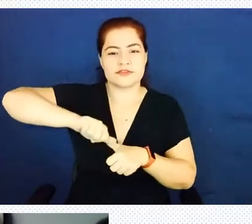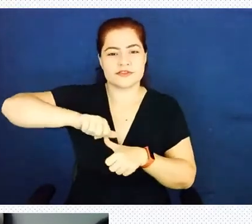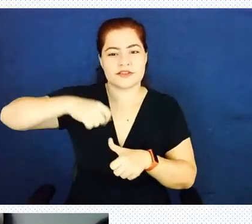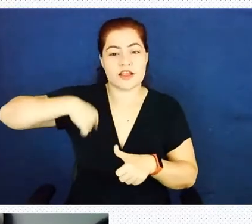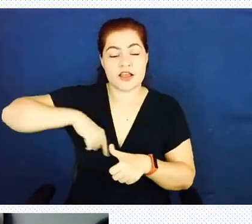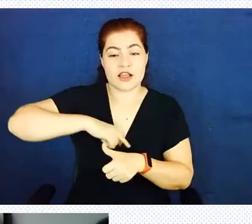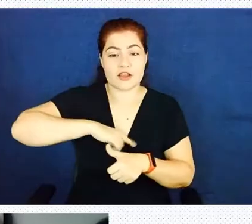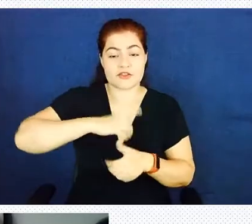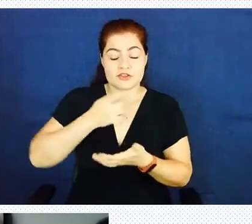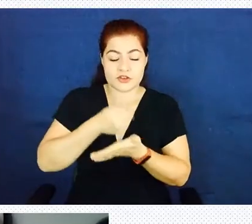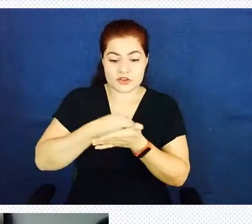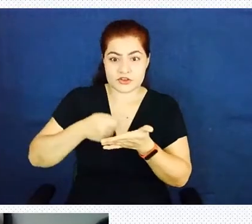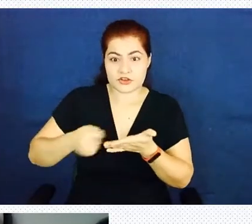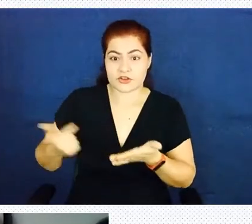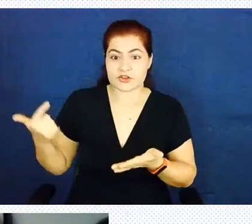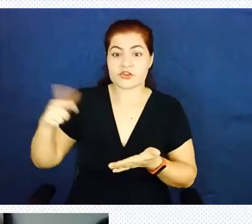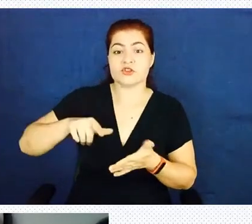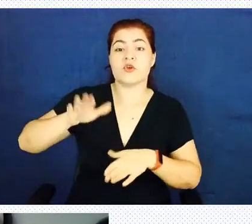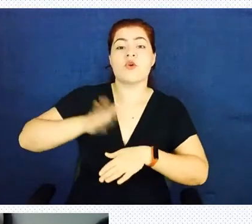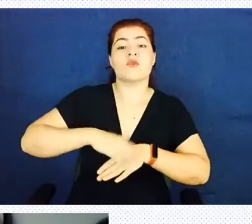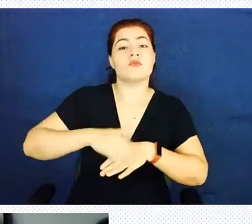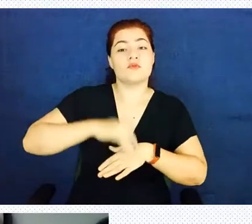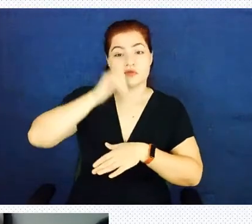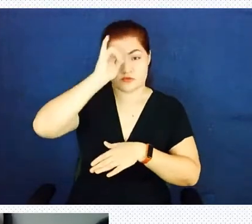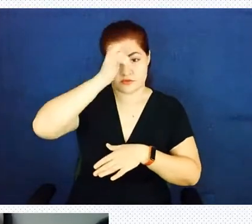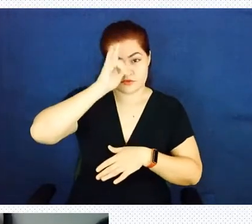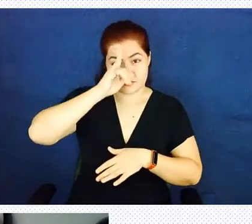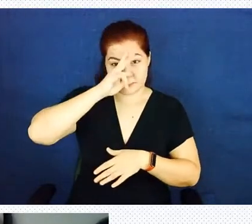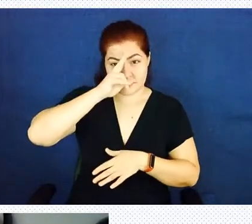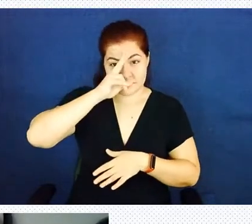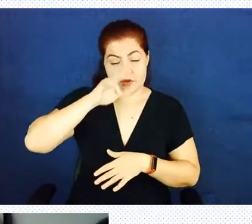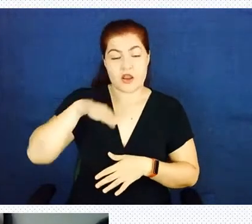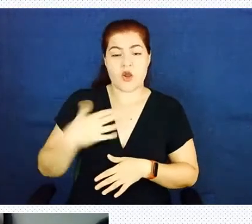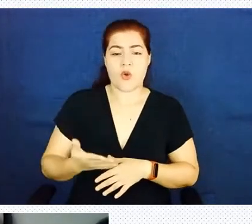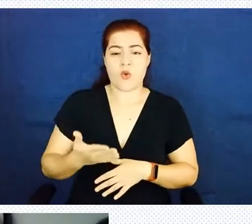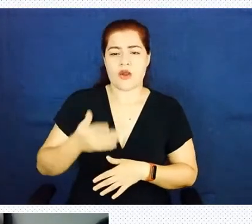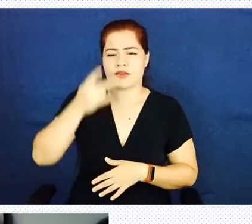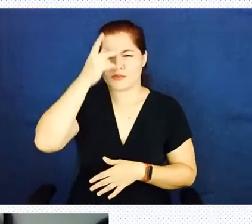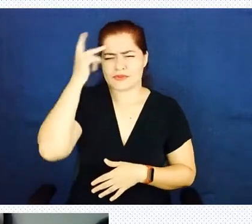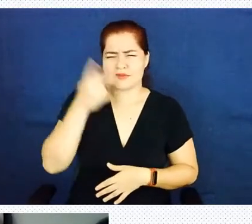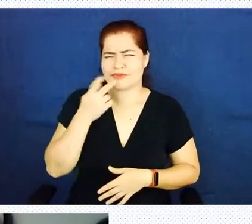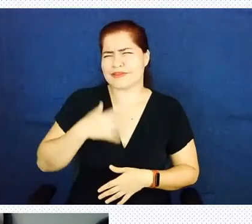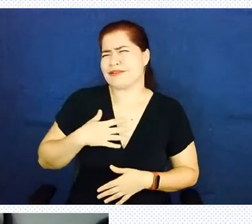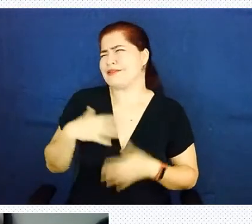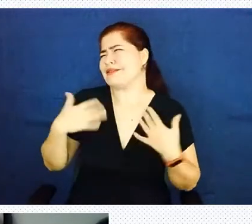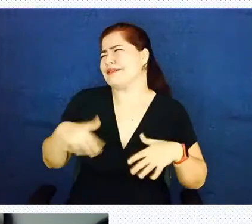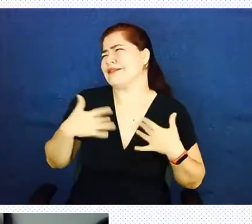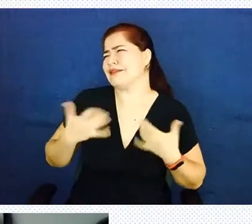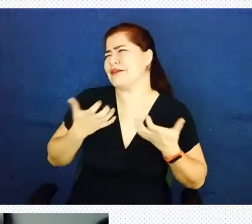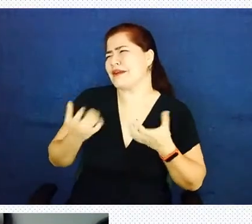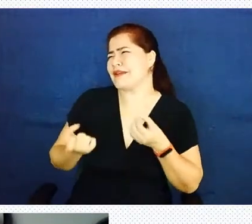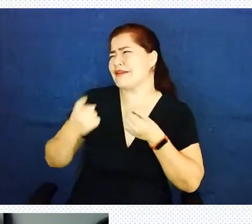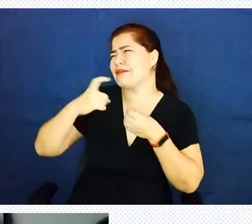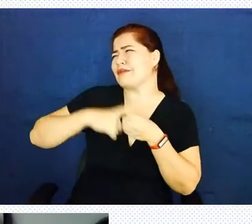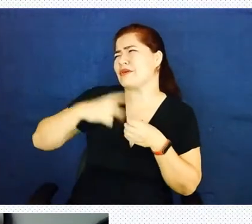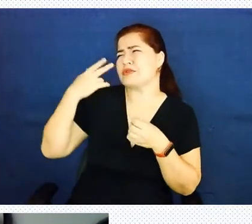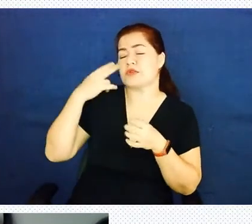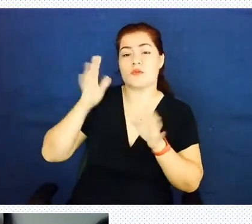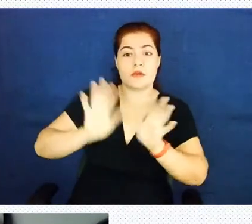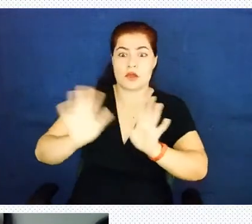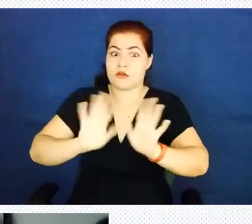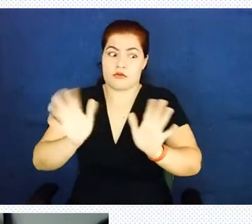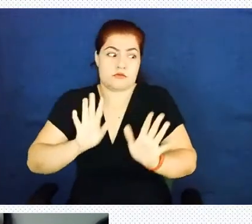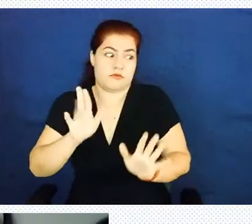gente reescrever a nossa história. Quando alguém diz, eu não vejo a hora que volte ao normal, eu digo, Deus me livre.